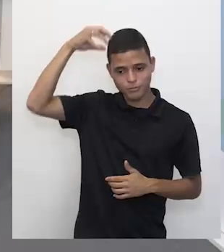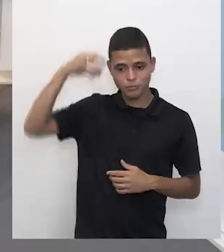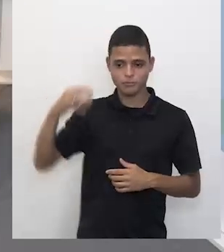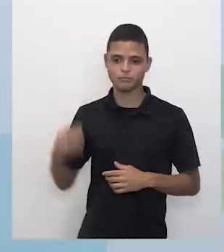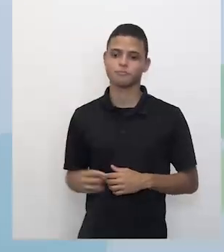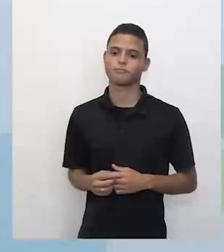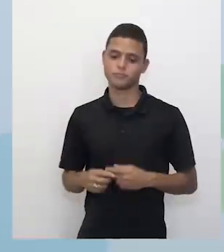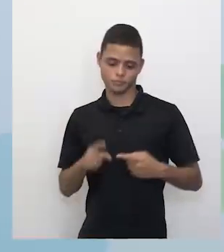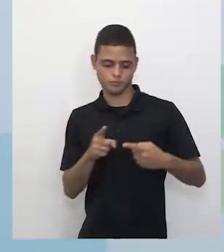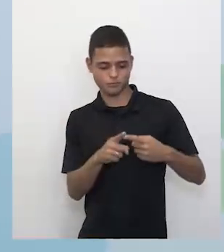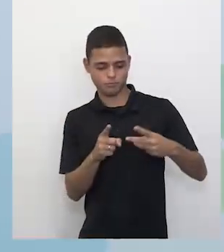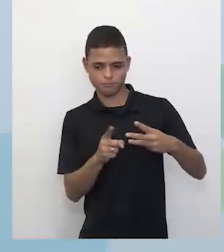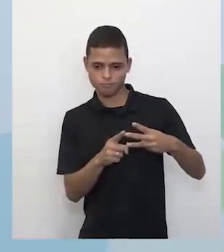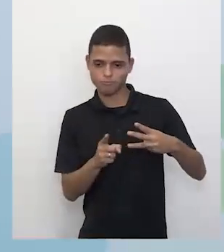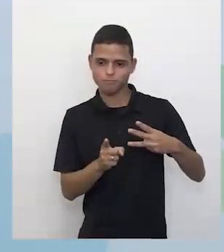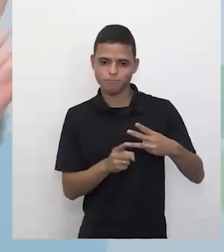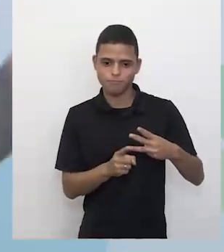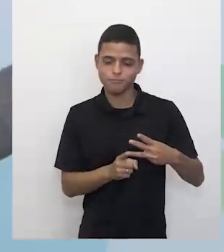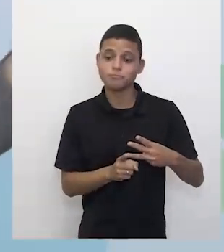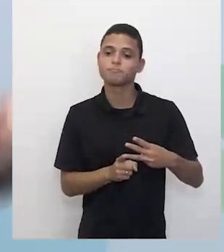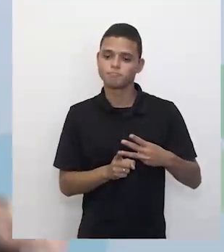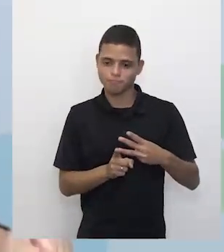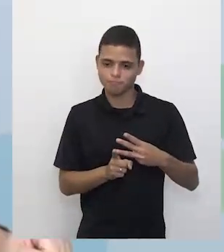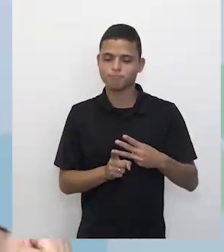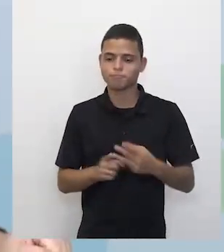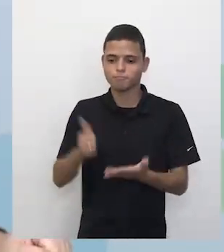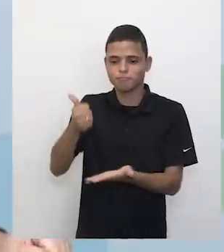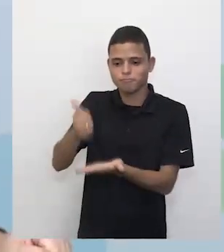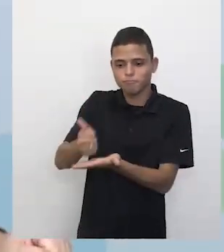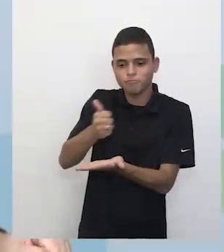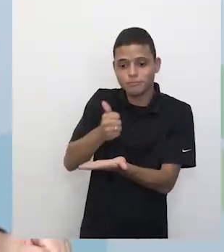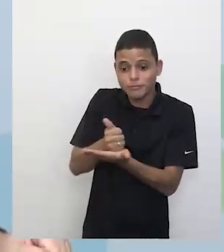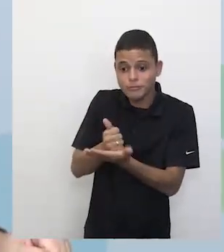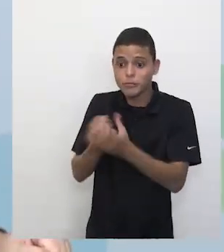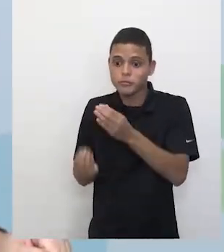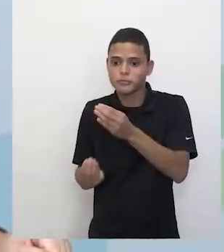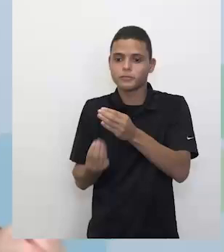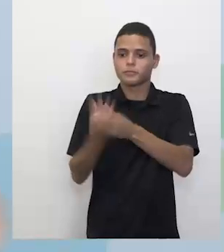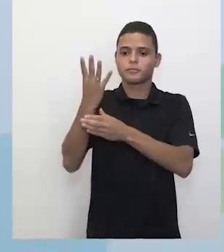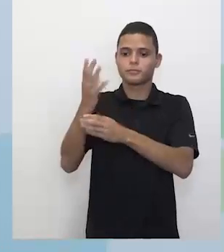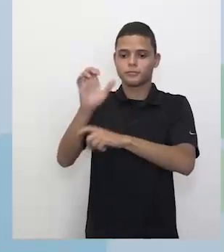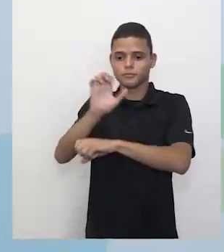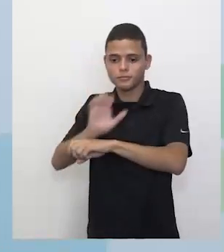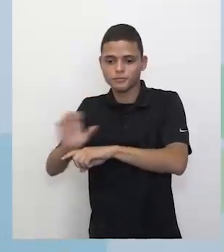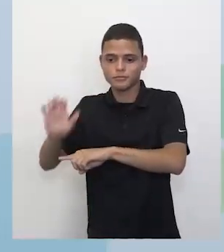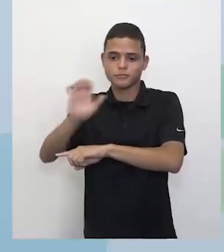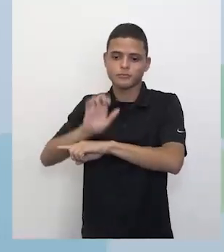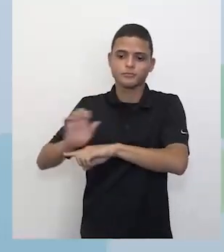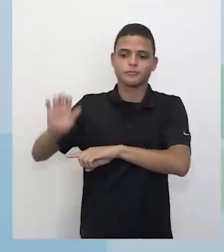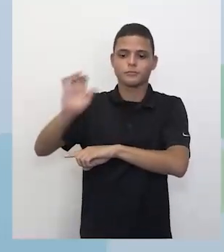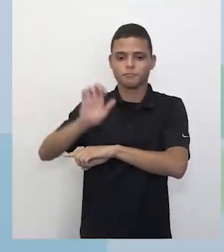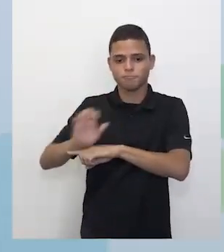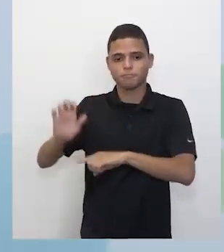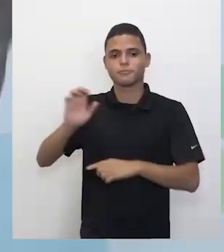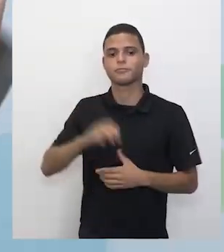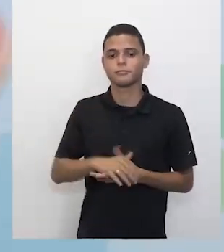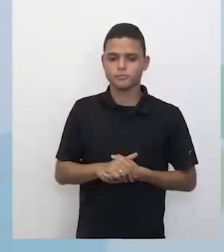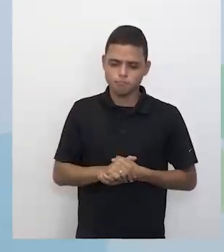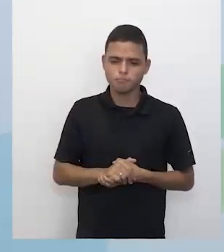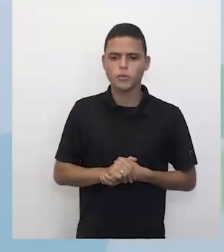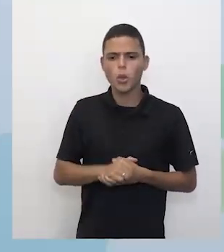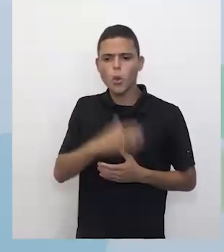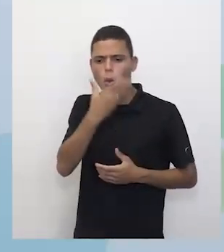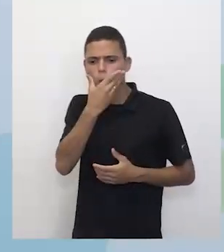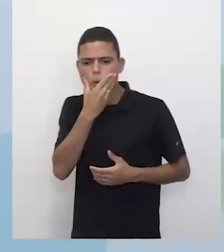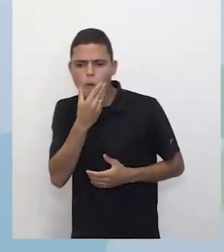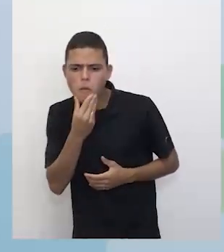um contrato que originou esse Estado. Né? Os homens se reuniram, disseram assim,